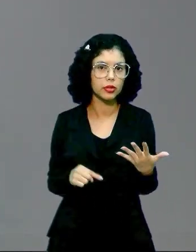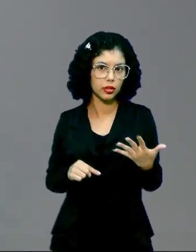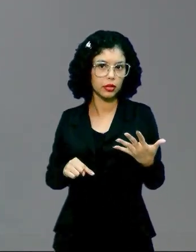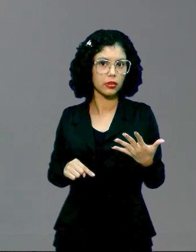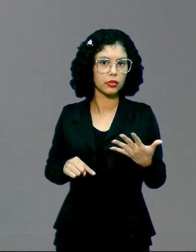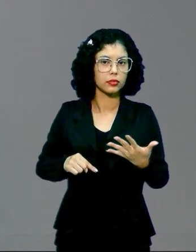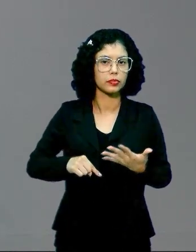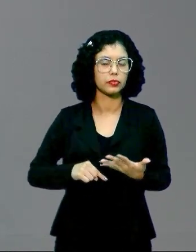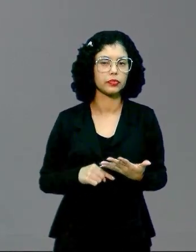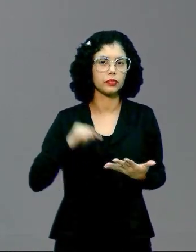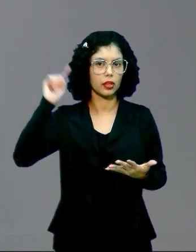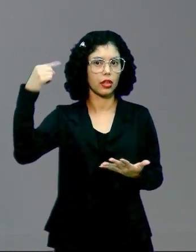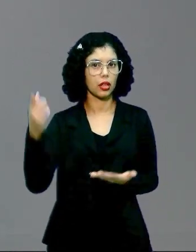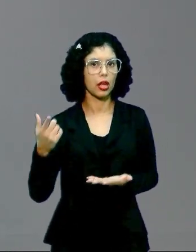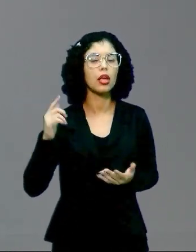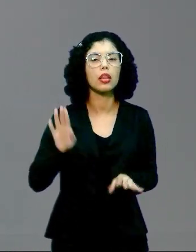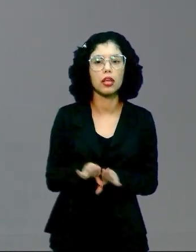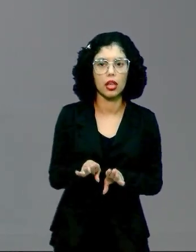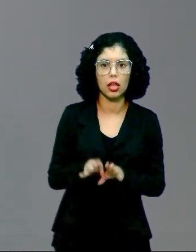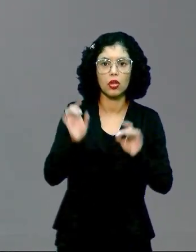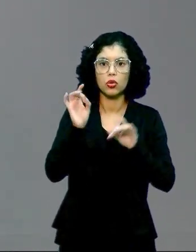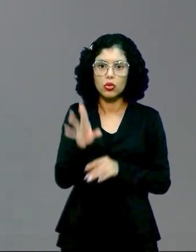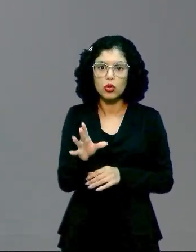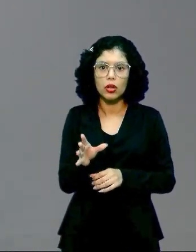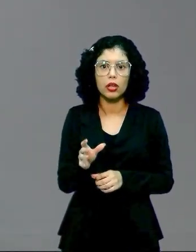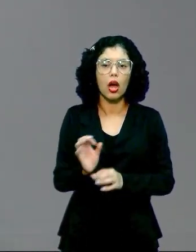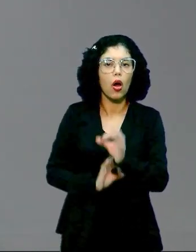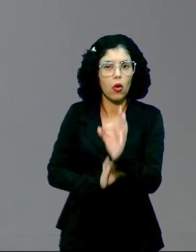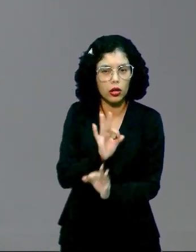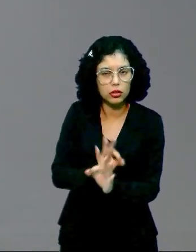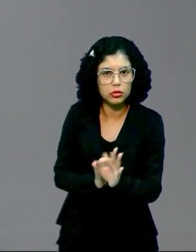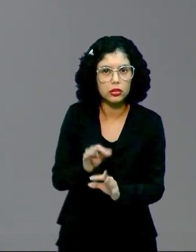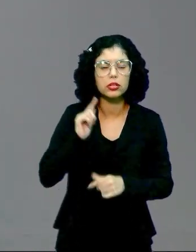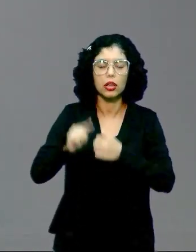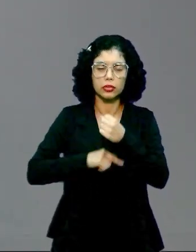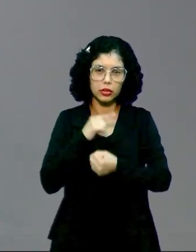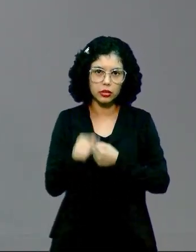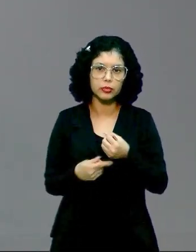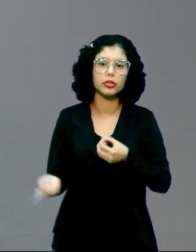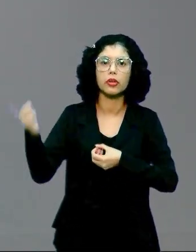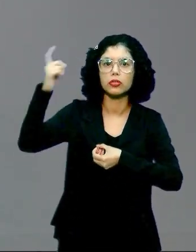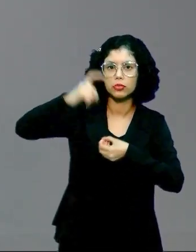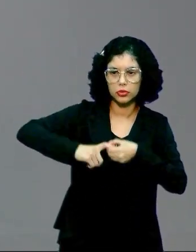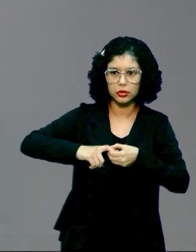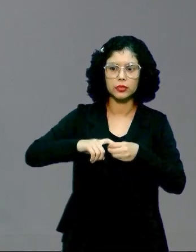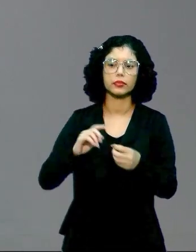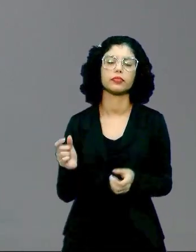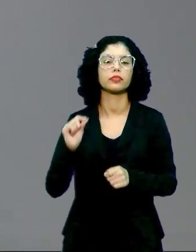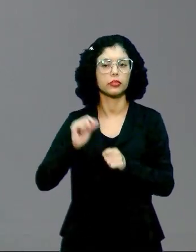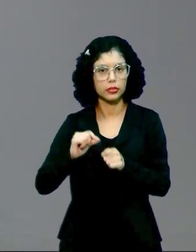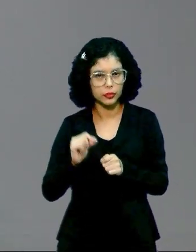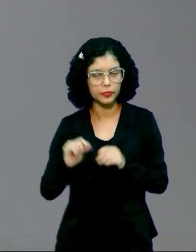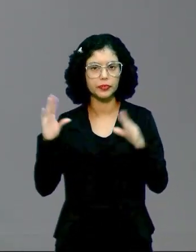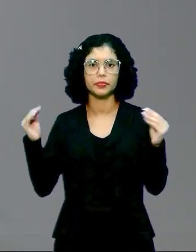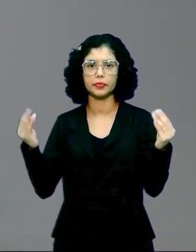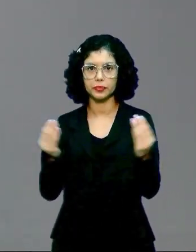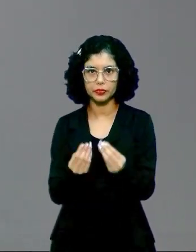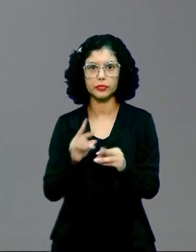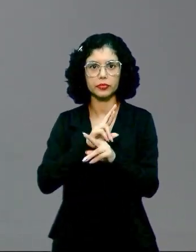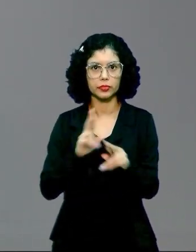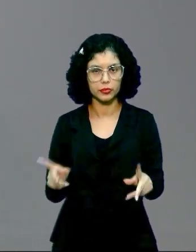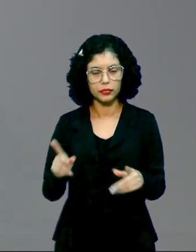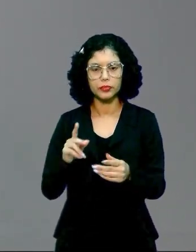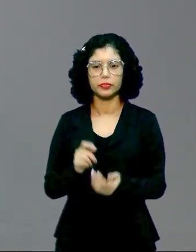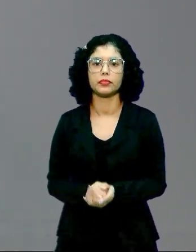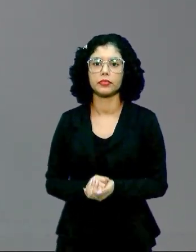foi aquele capaz de apenas reorganizar os átomos? Né? Então, os átomos eles formam substâncias diferentes,